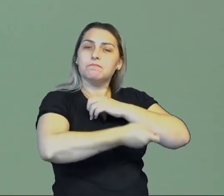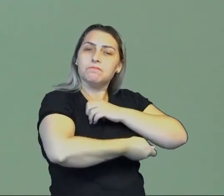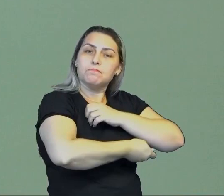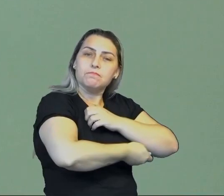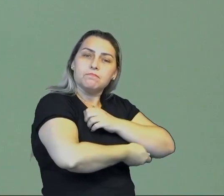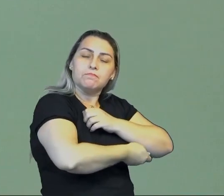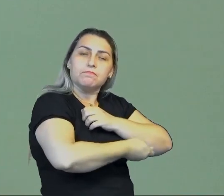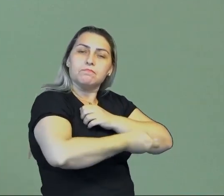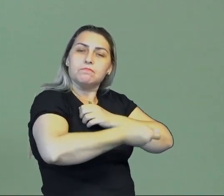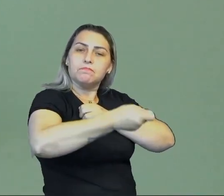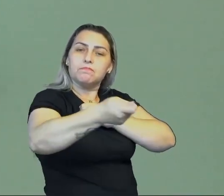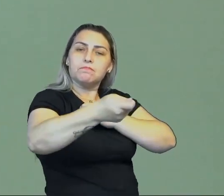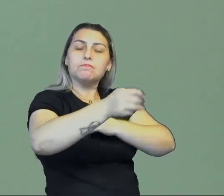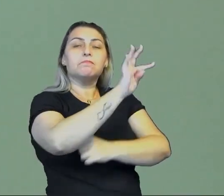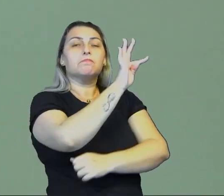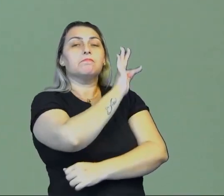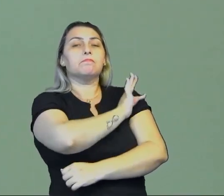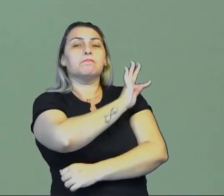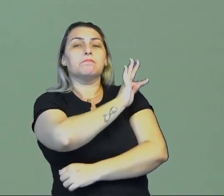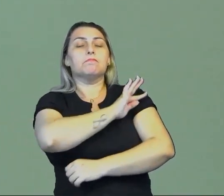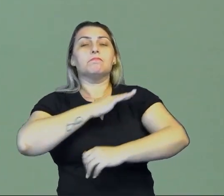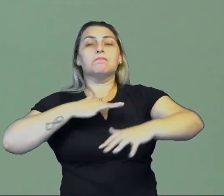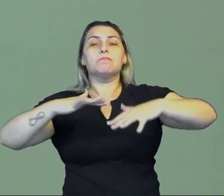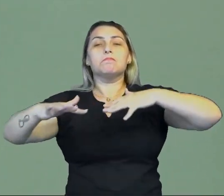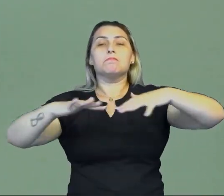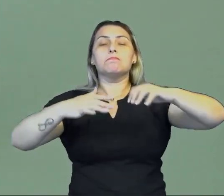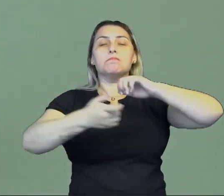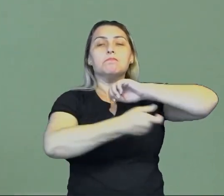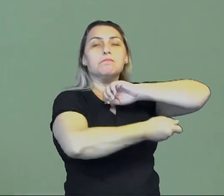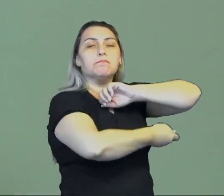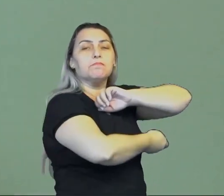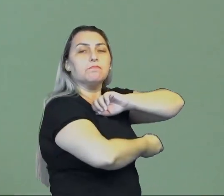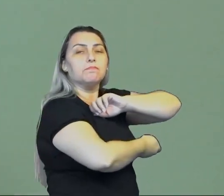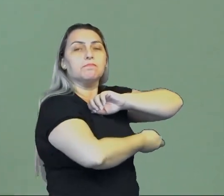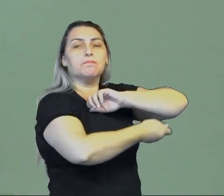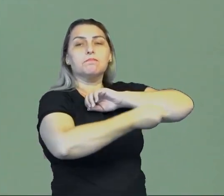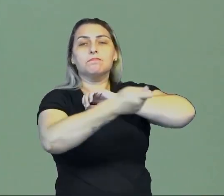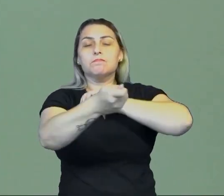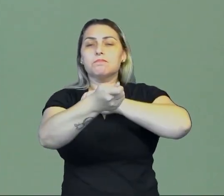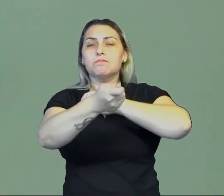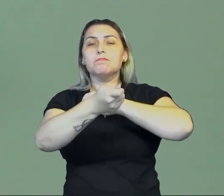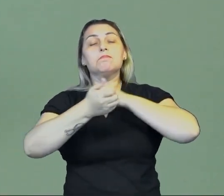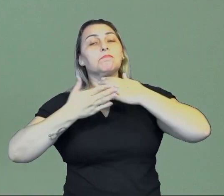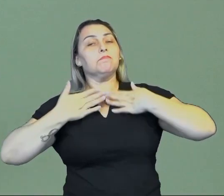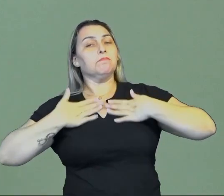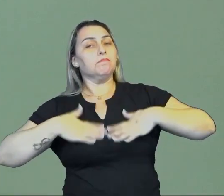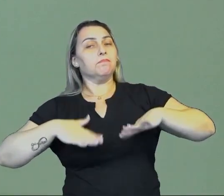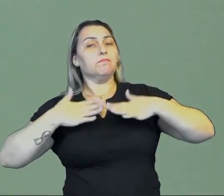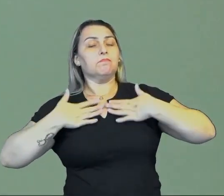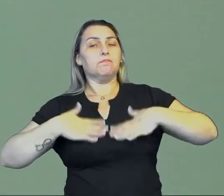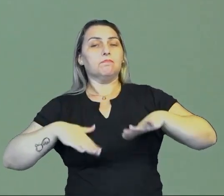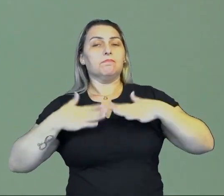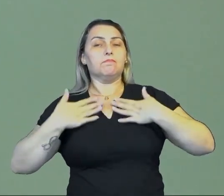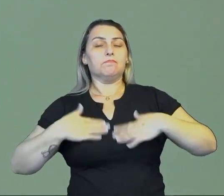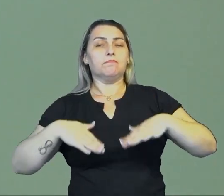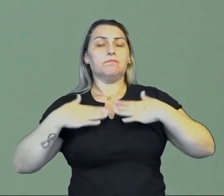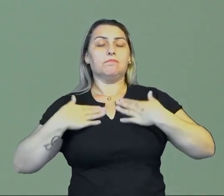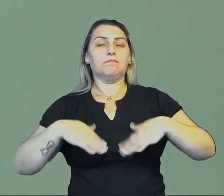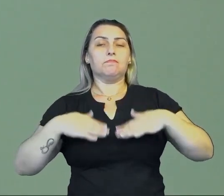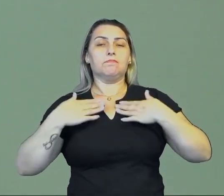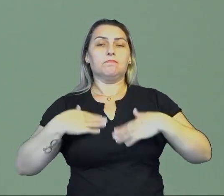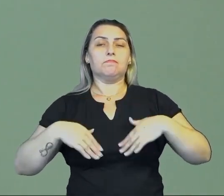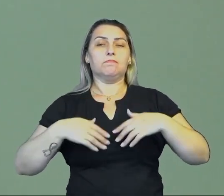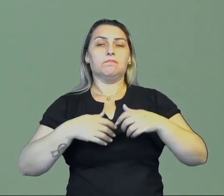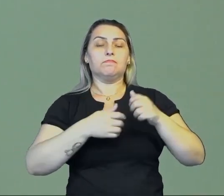é técnica de movimento por exemplo se eu for lançar um disco Olha o movimento ele é plástico ele é elástico vou lançar